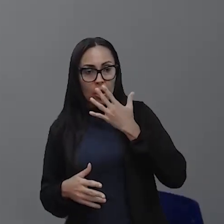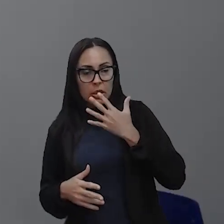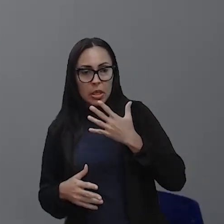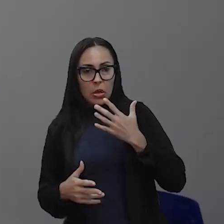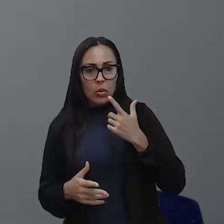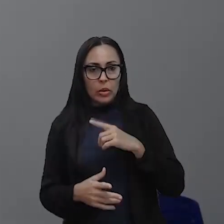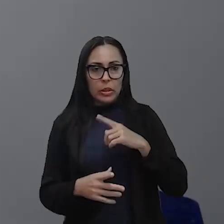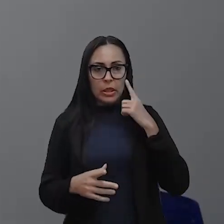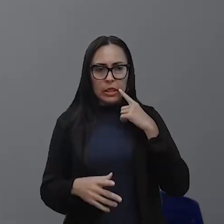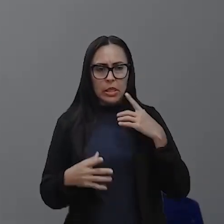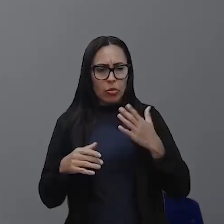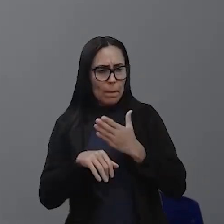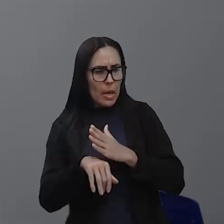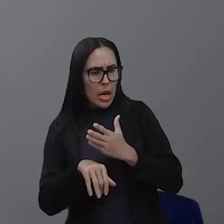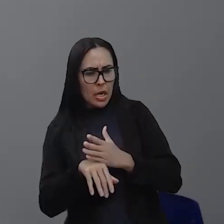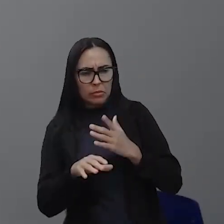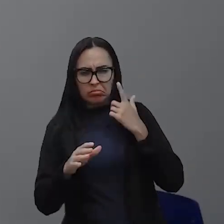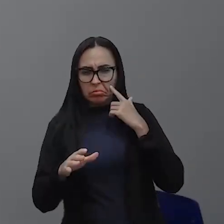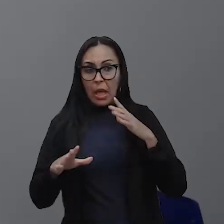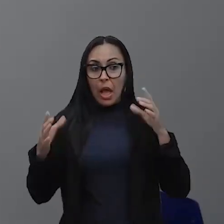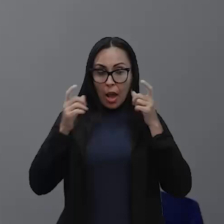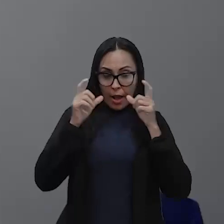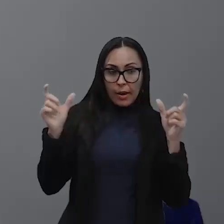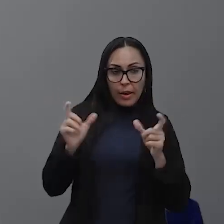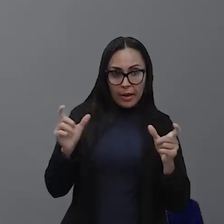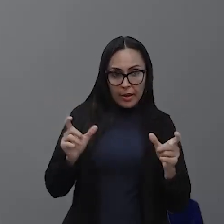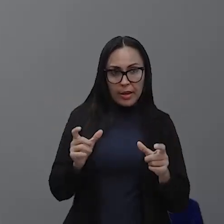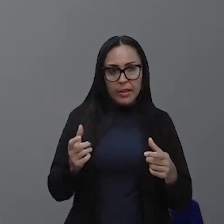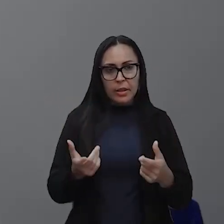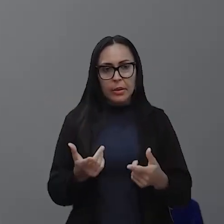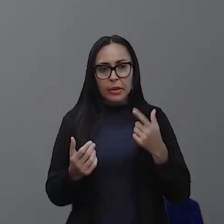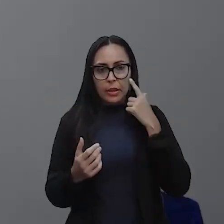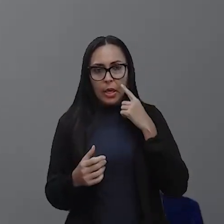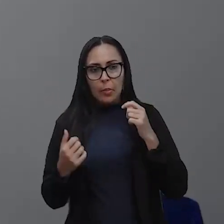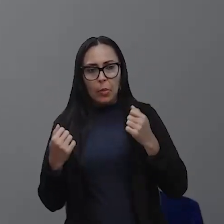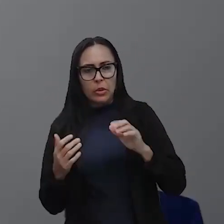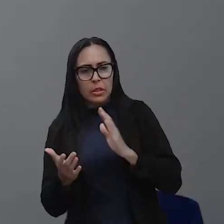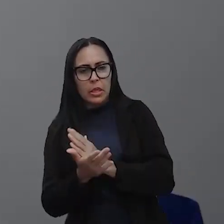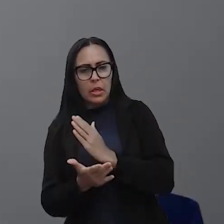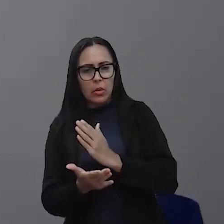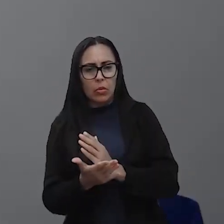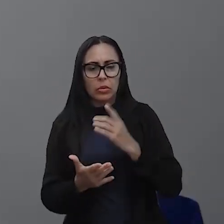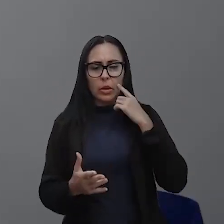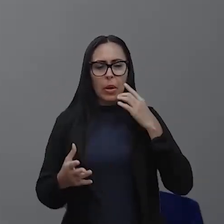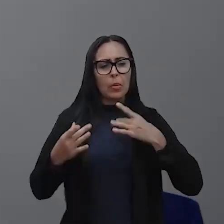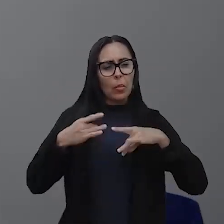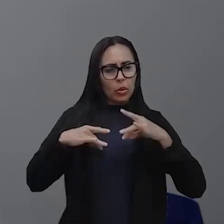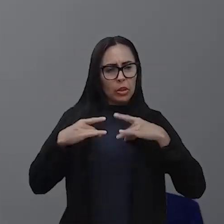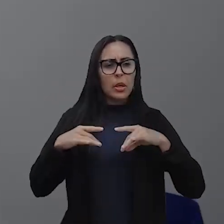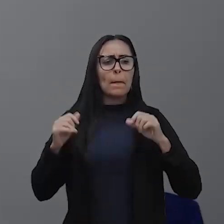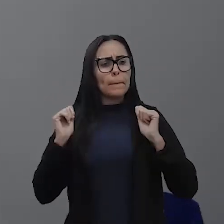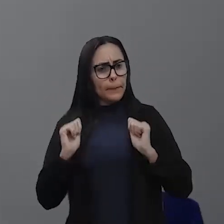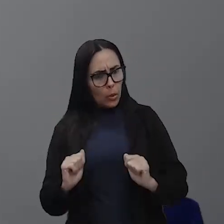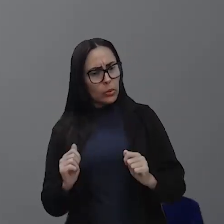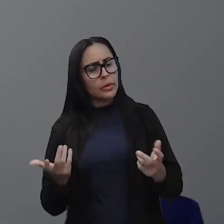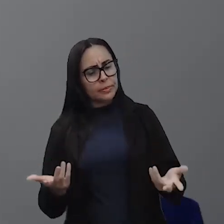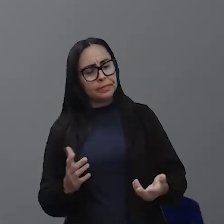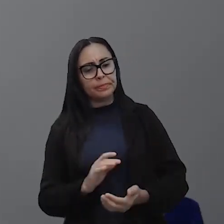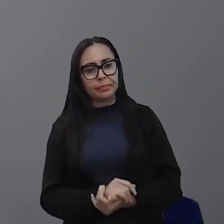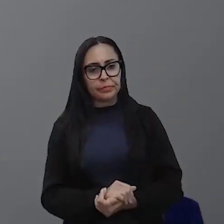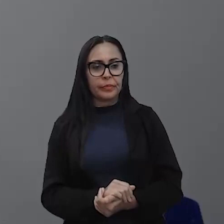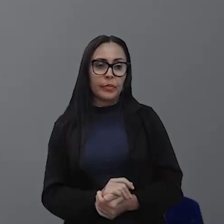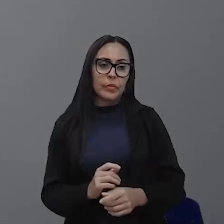esbranquiçada, sinal de alerta pra gente, porque pode ser um distúrbio hormonal, excesso de prolactina? Pode, mas